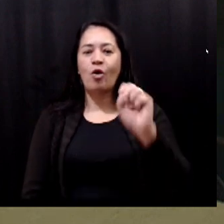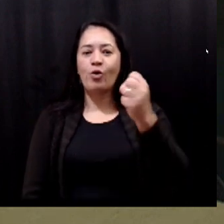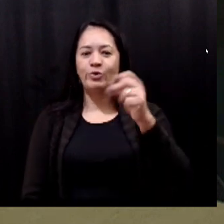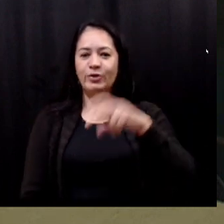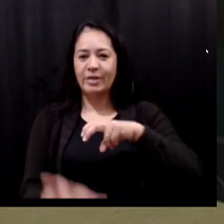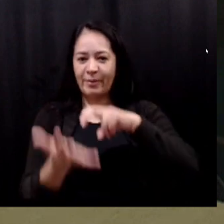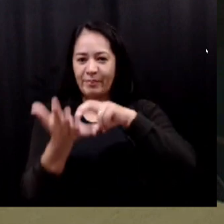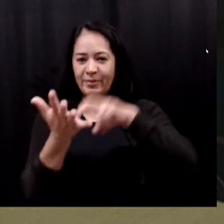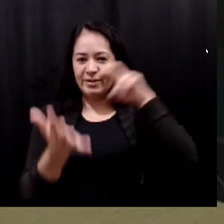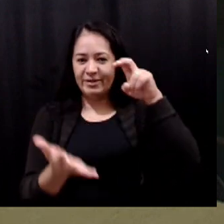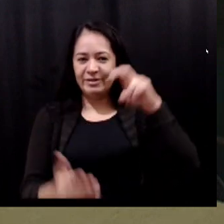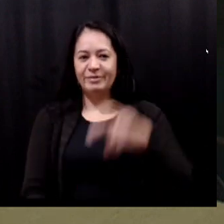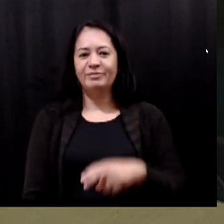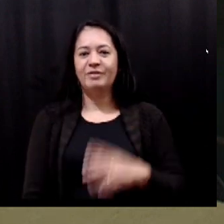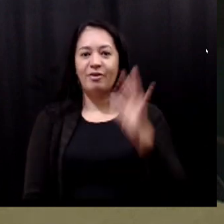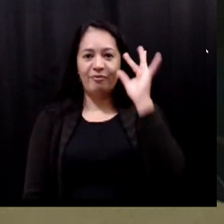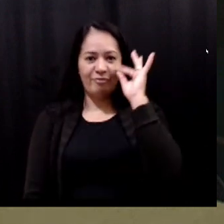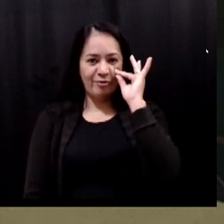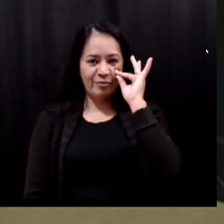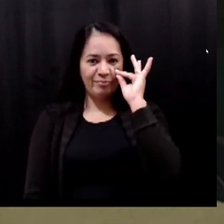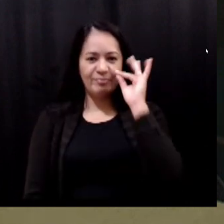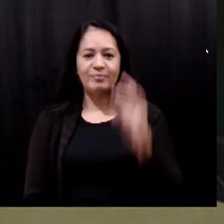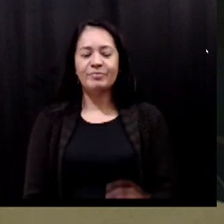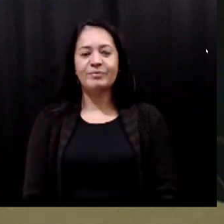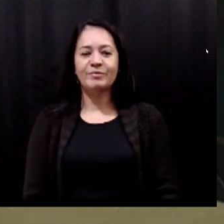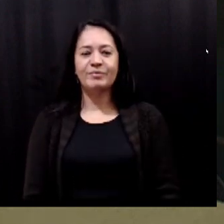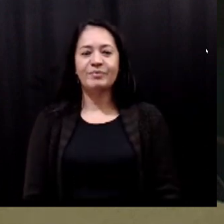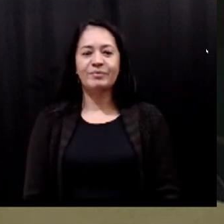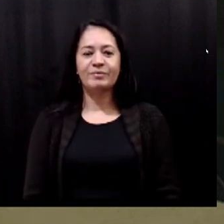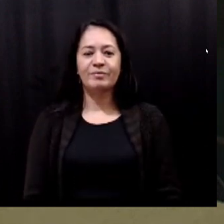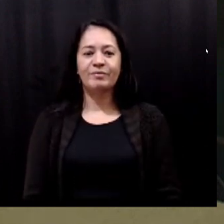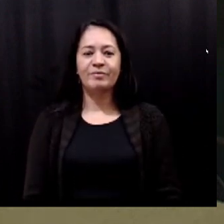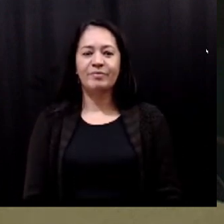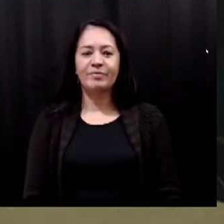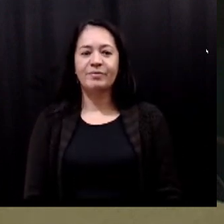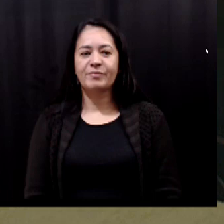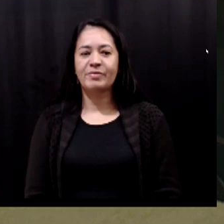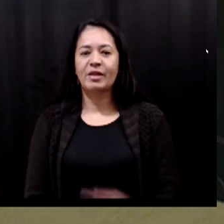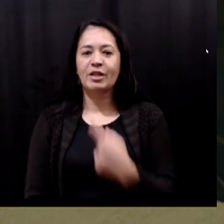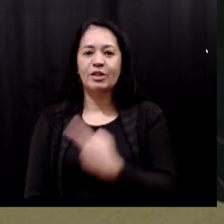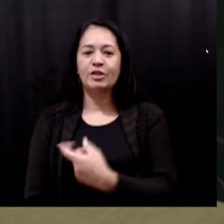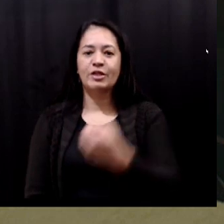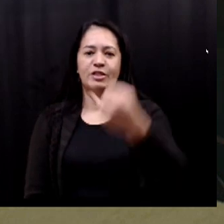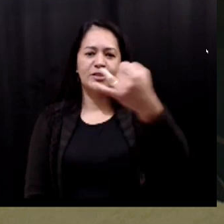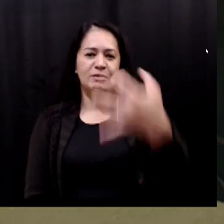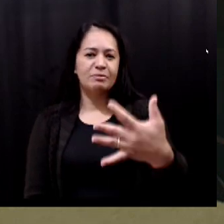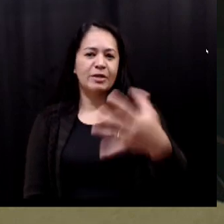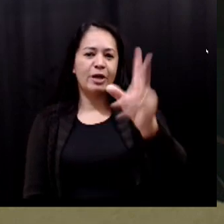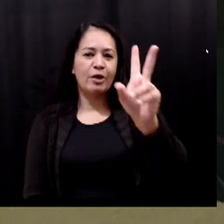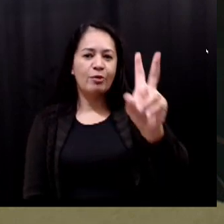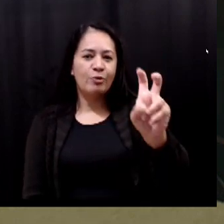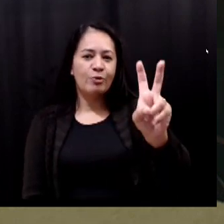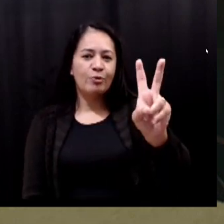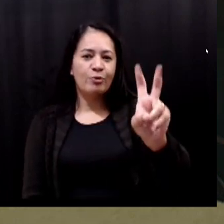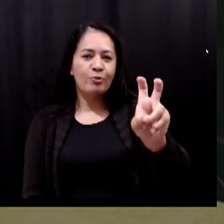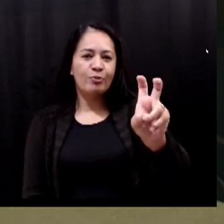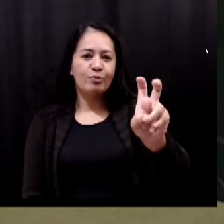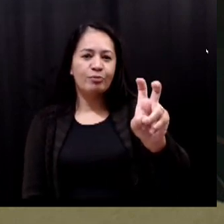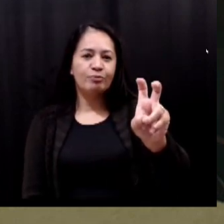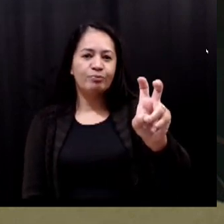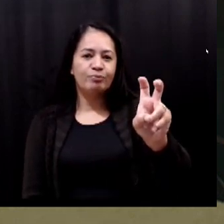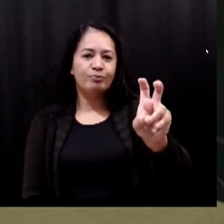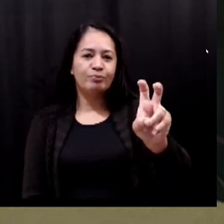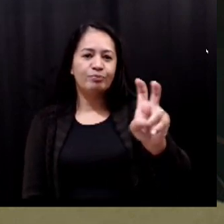ao vivo, né? E a gente vai falar sobre o impacto de um